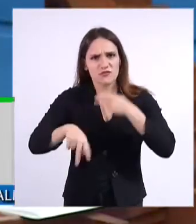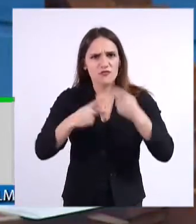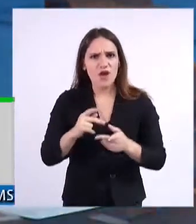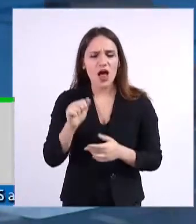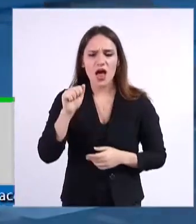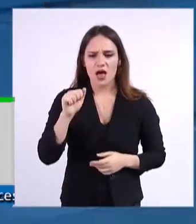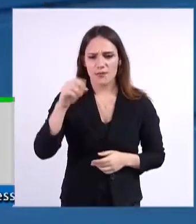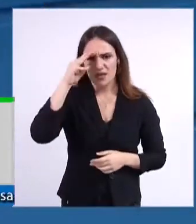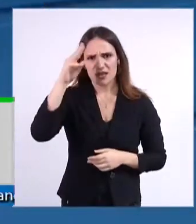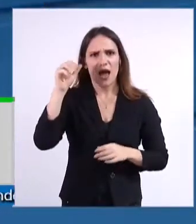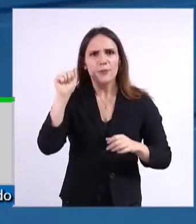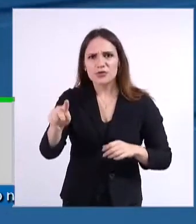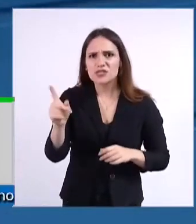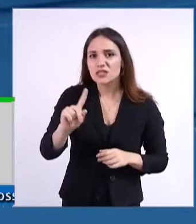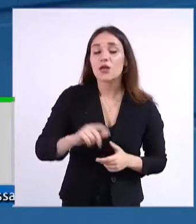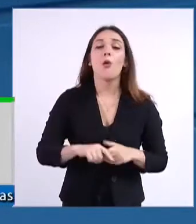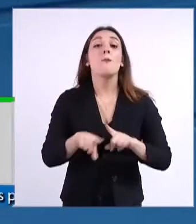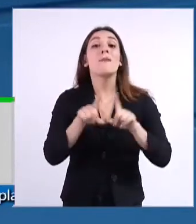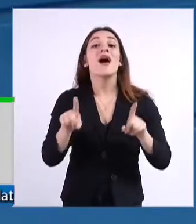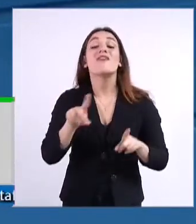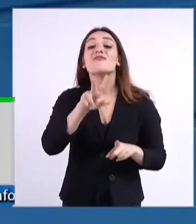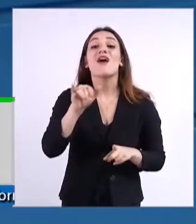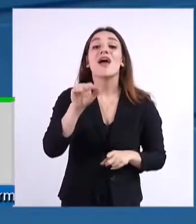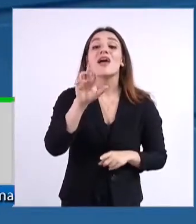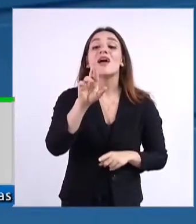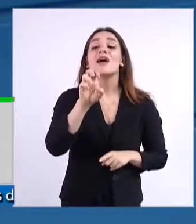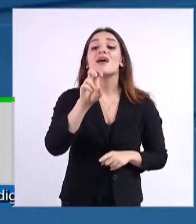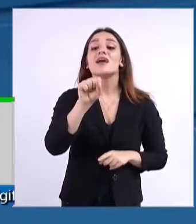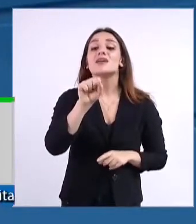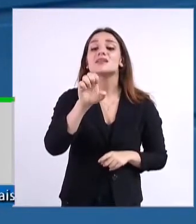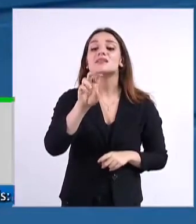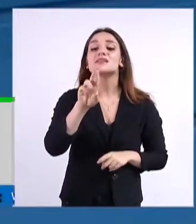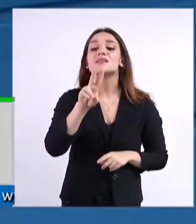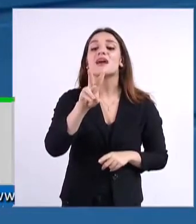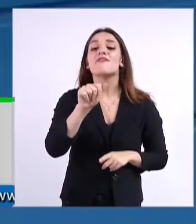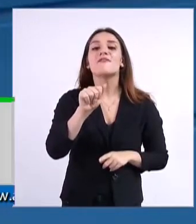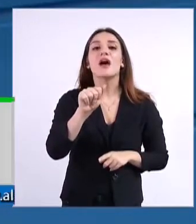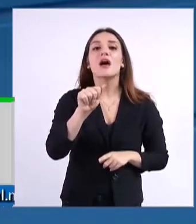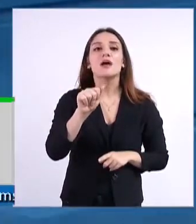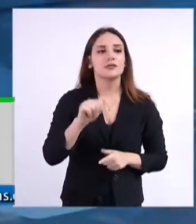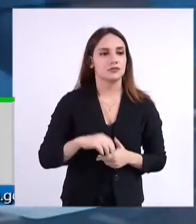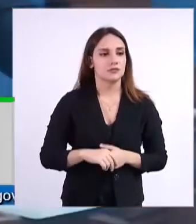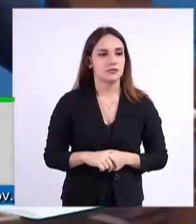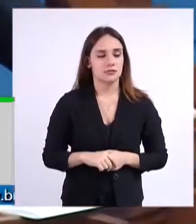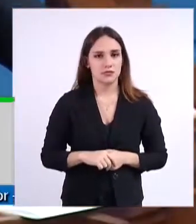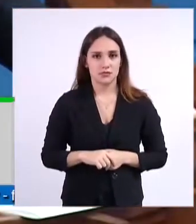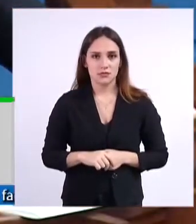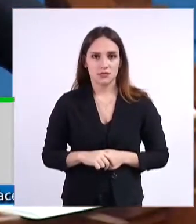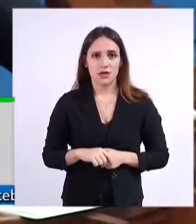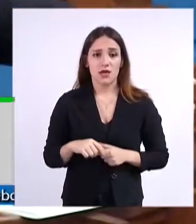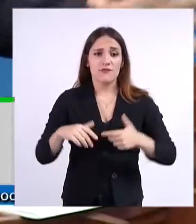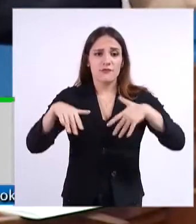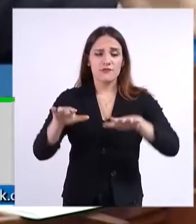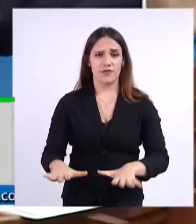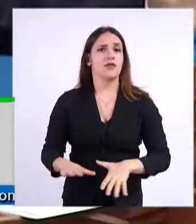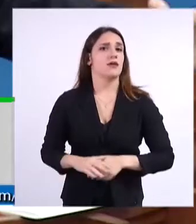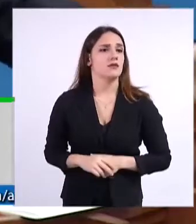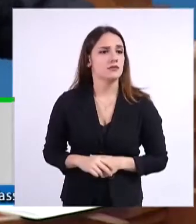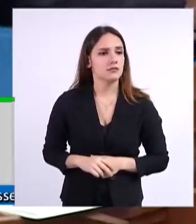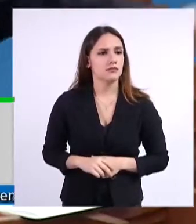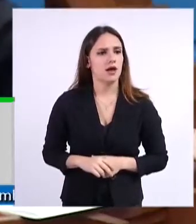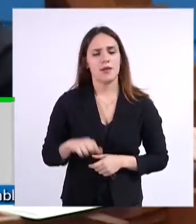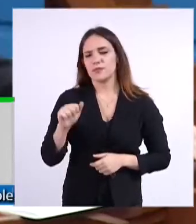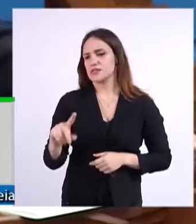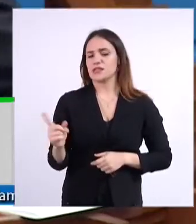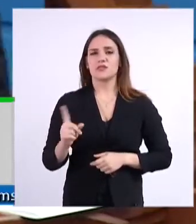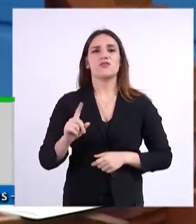não se aposenta, ele vai para a reserva. A Miriam Leitão, hoje, no Bom Dia, ela deu risada disso. Ele não se aposenta,